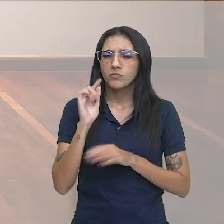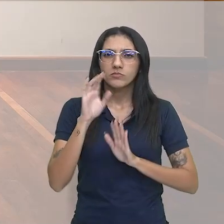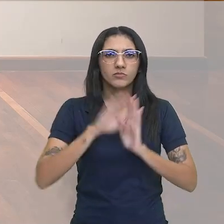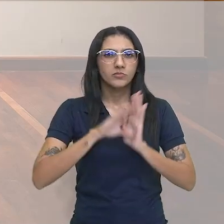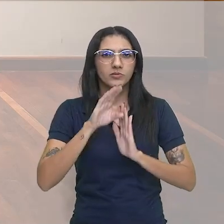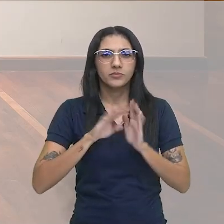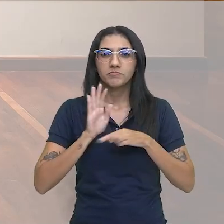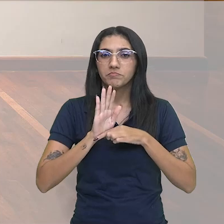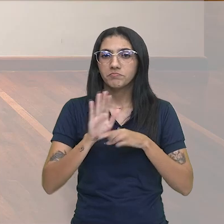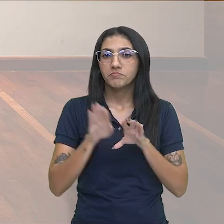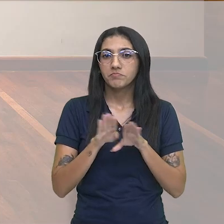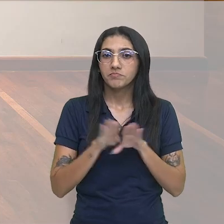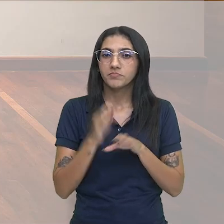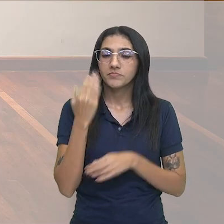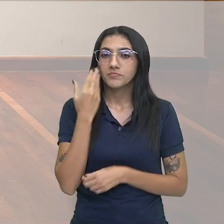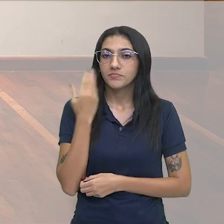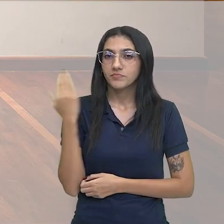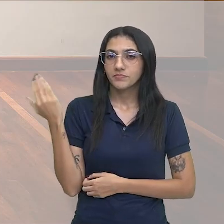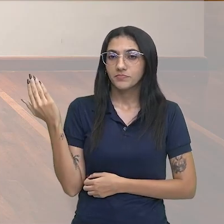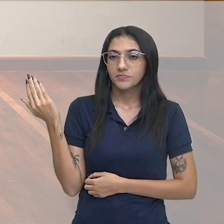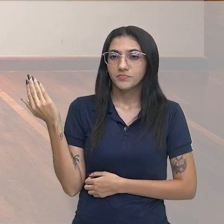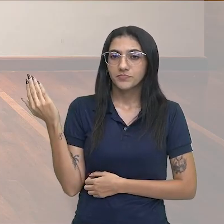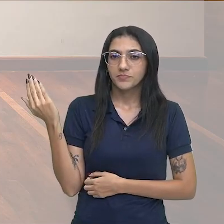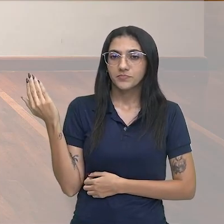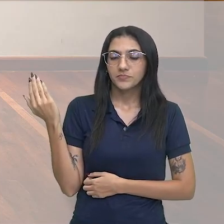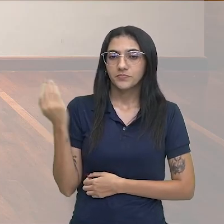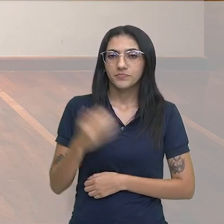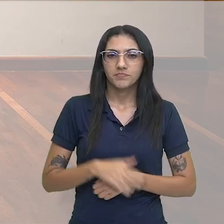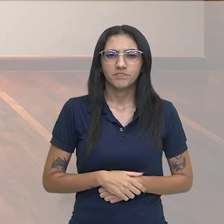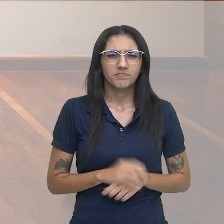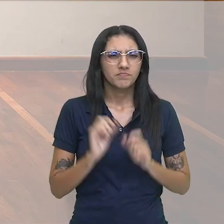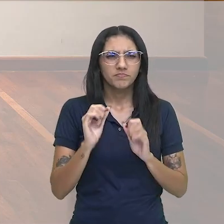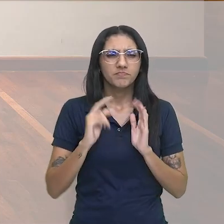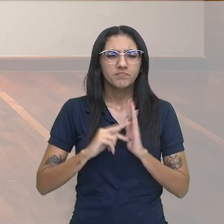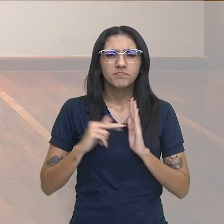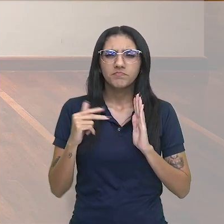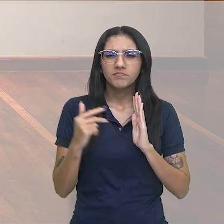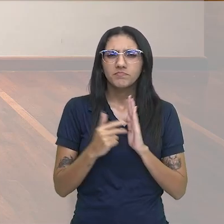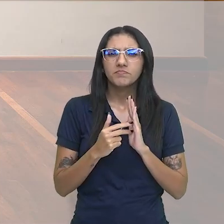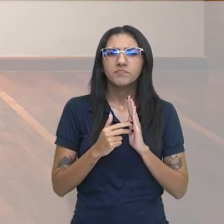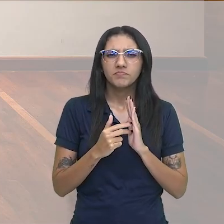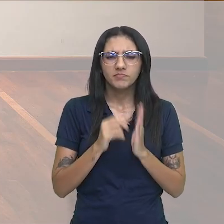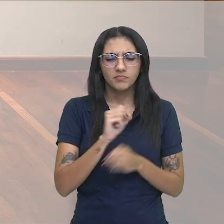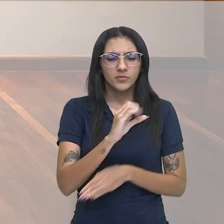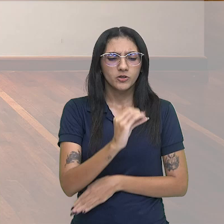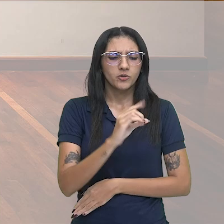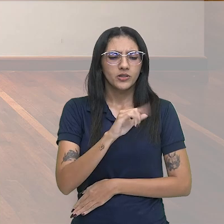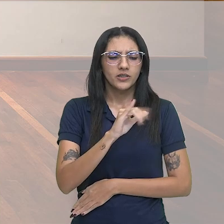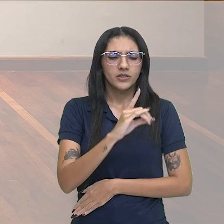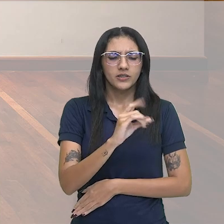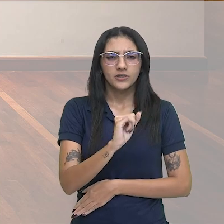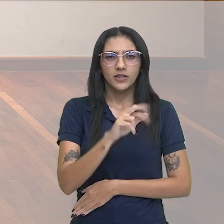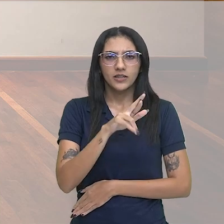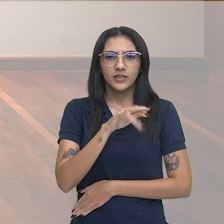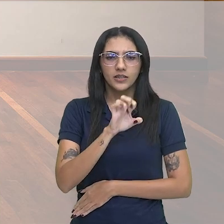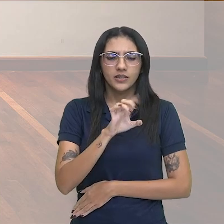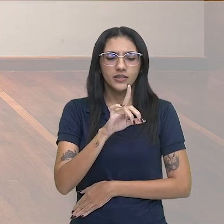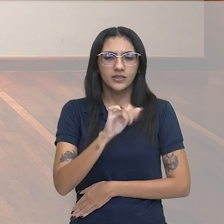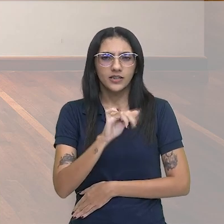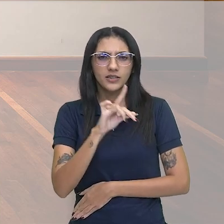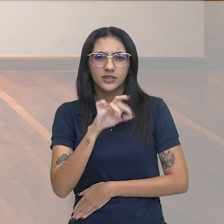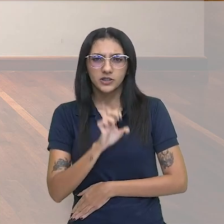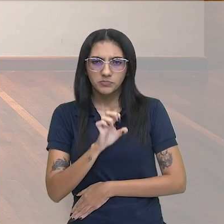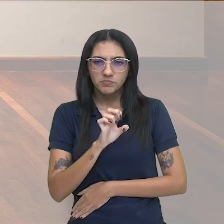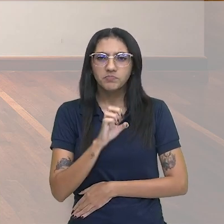Émile Durkheim, como, por exemplo, solidariedade mecânica. O que é a solidariedade mecânica? Ela está presente